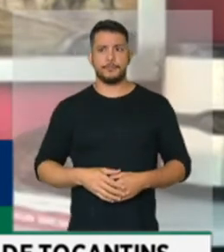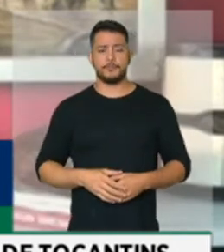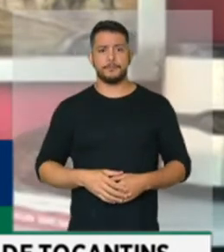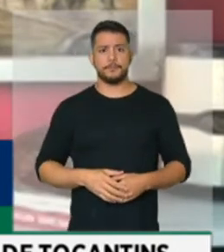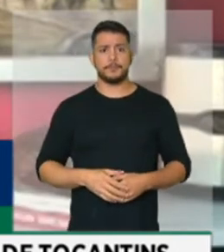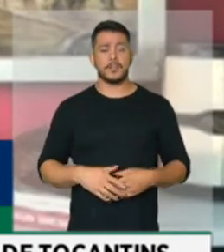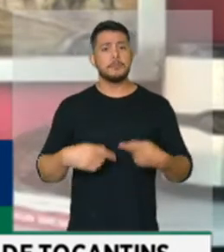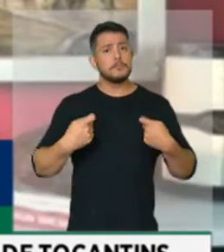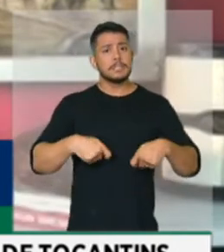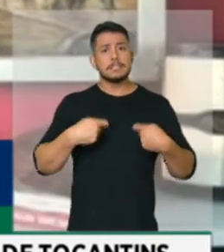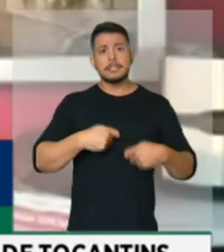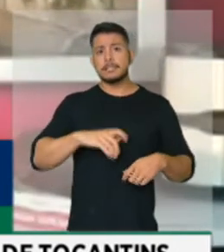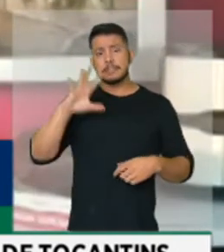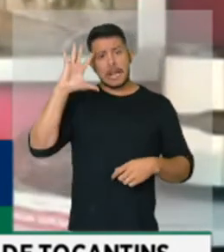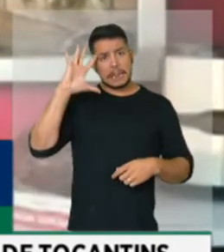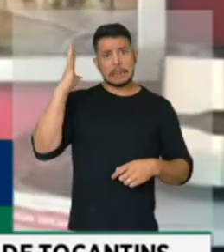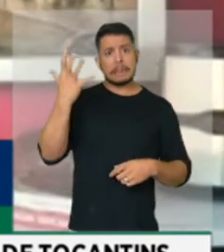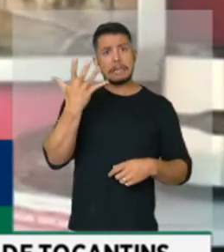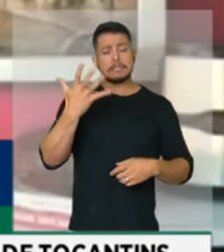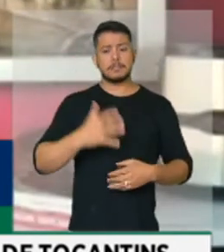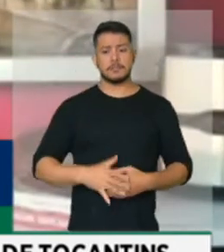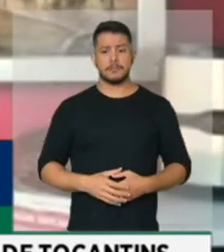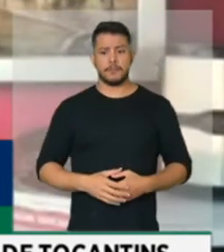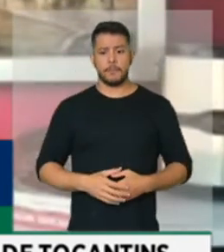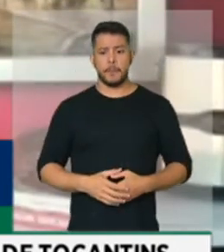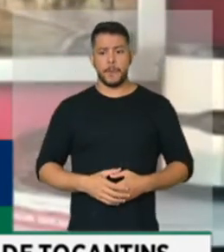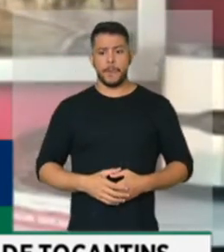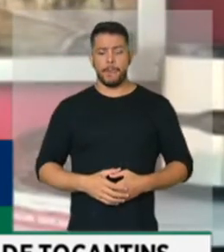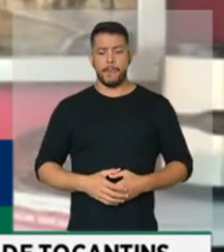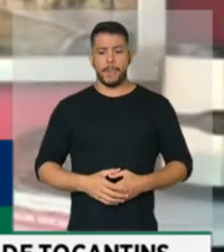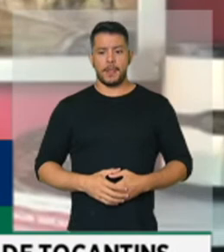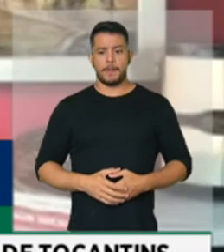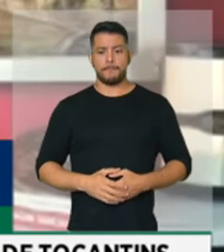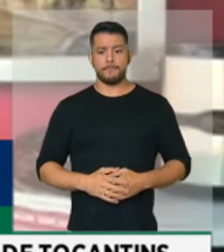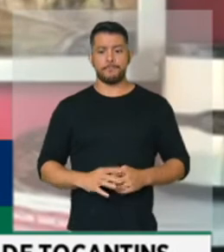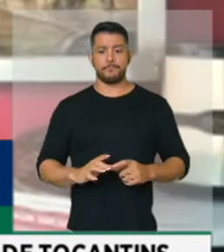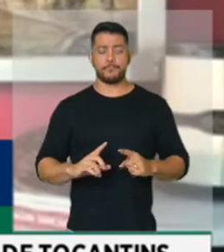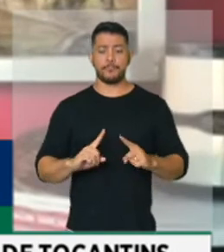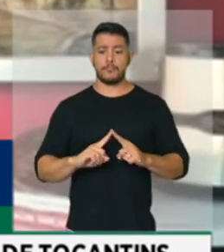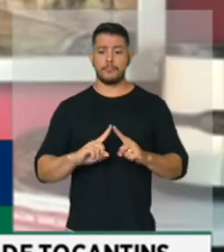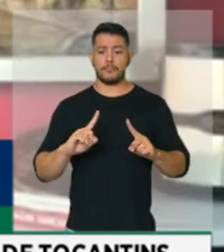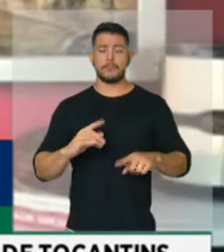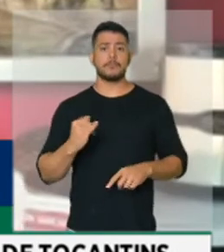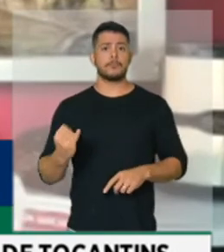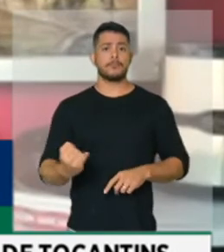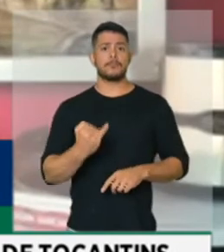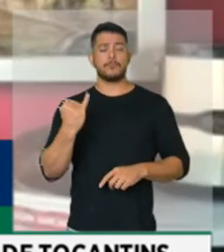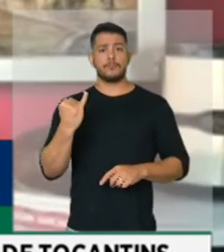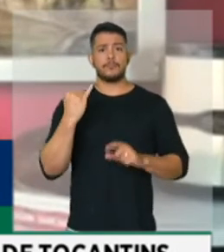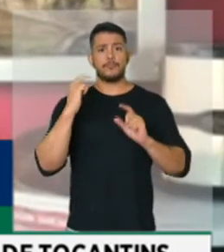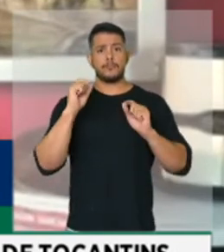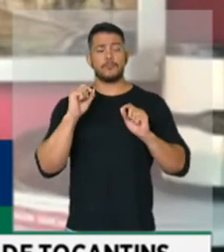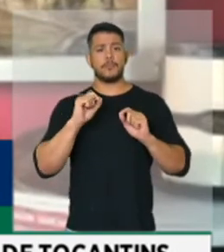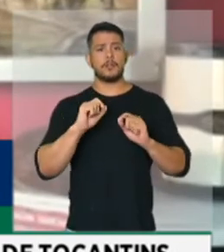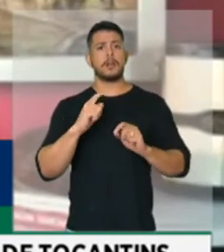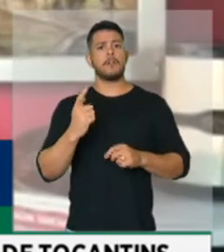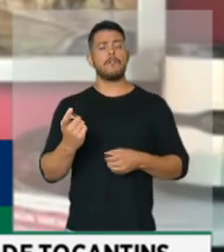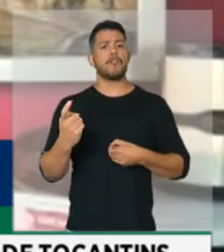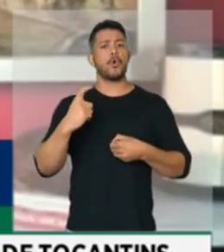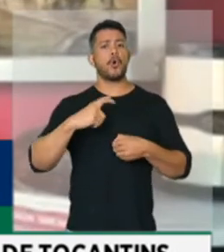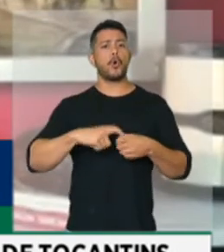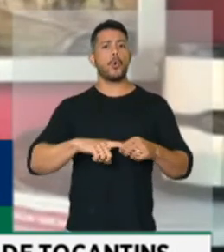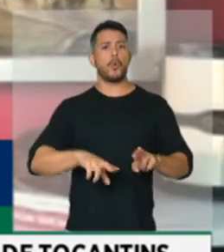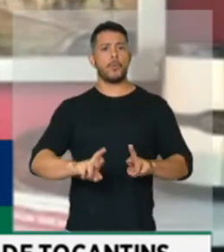decida. Mas é o importante de tudo isso, para finalizar minha fala, é que a esperança está de volta. Está aí